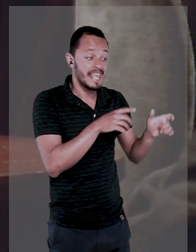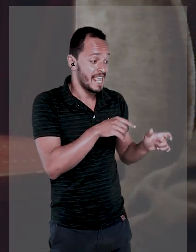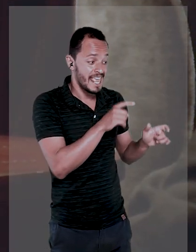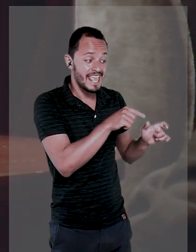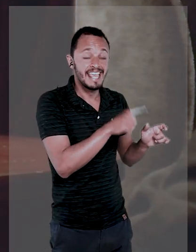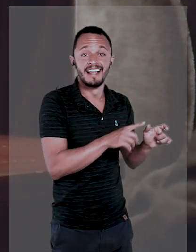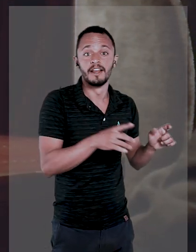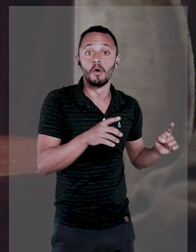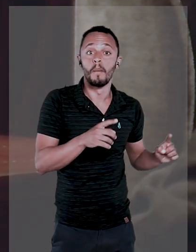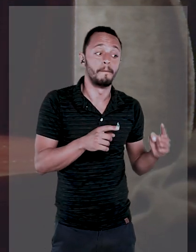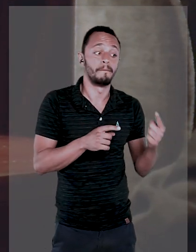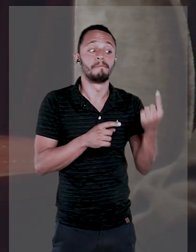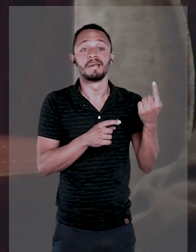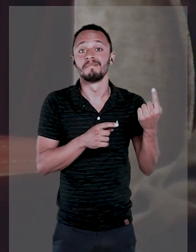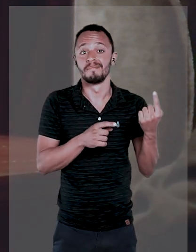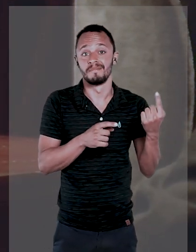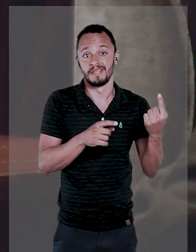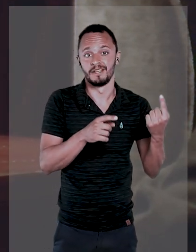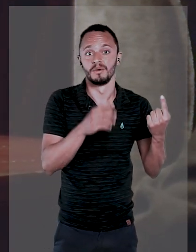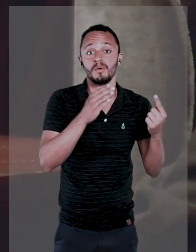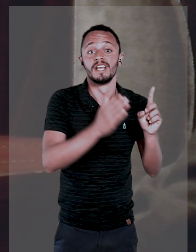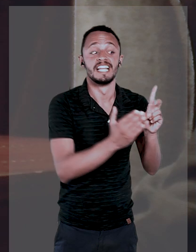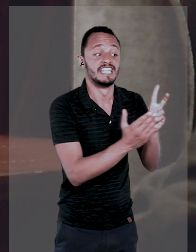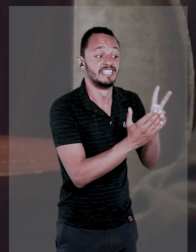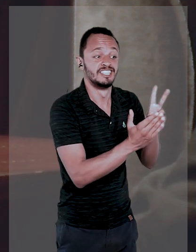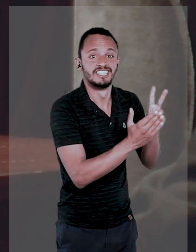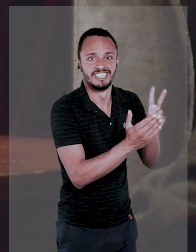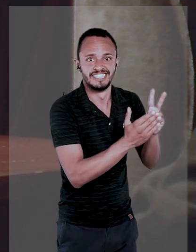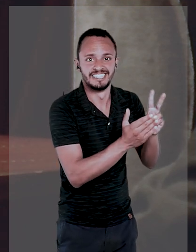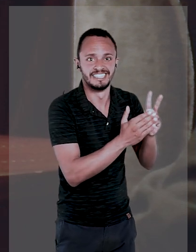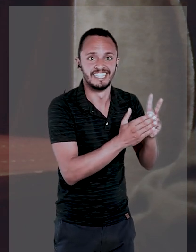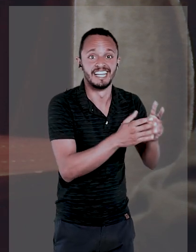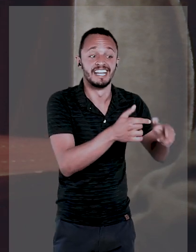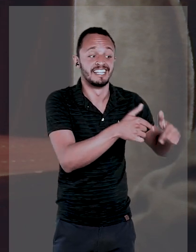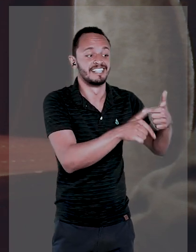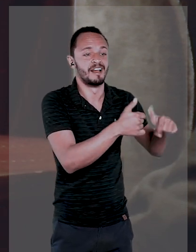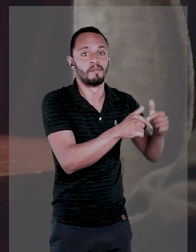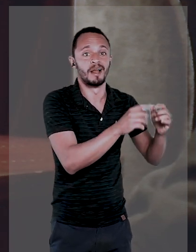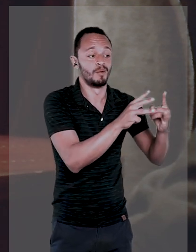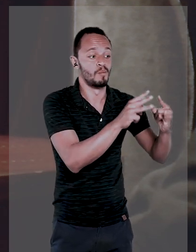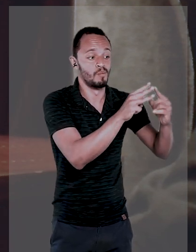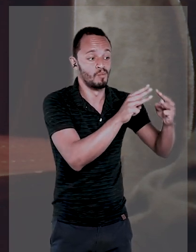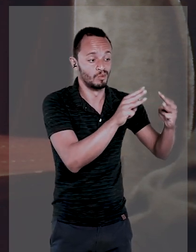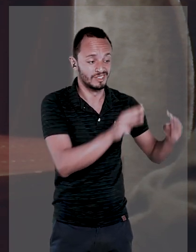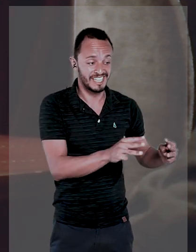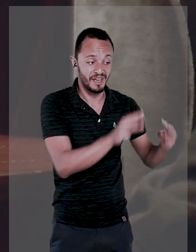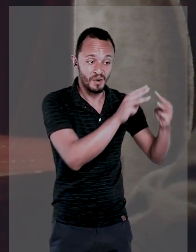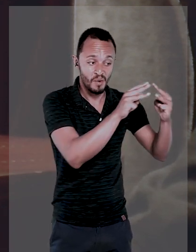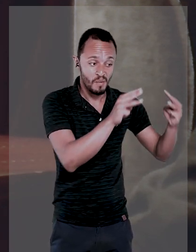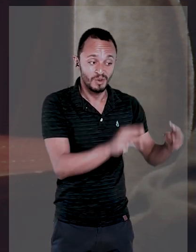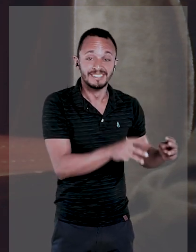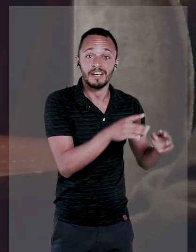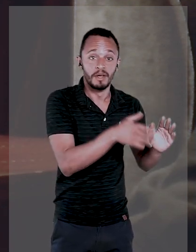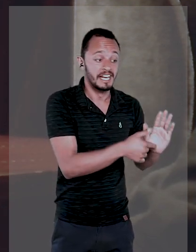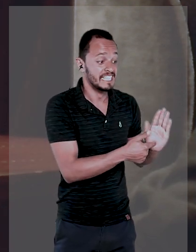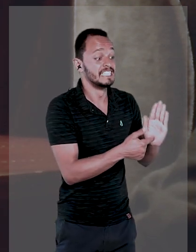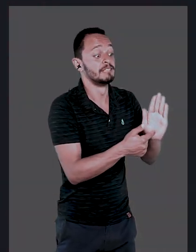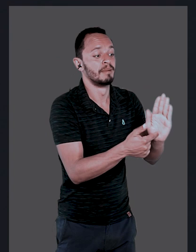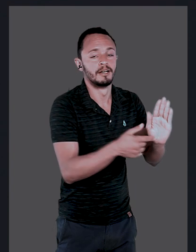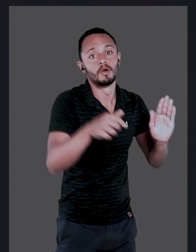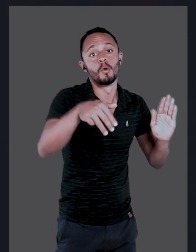primeiro indígena a ser curador de uma exposição no museu de âmbito nacional no